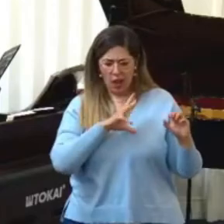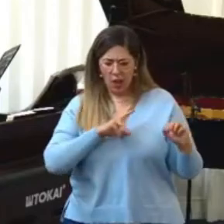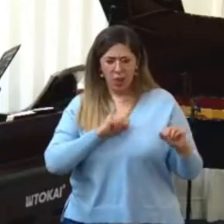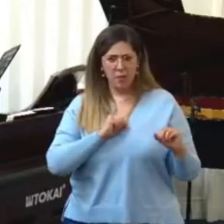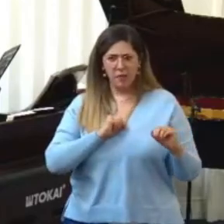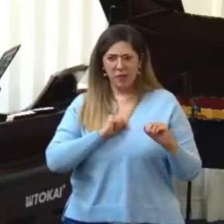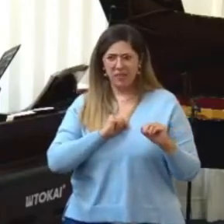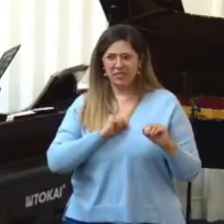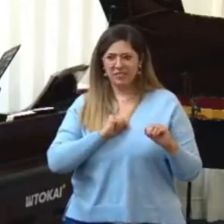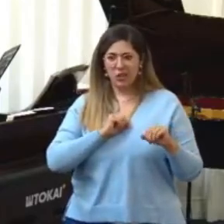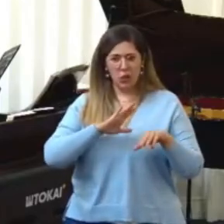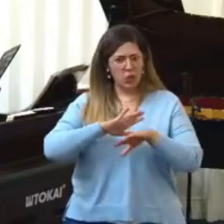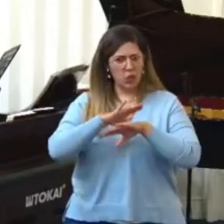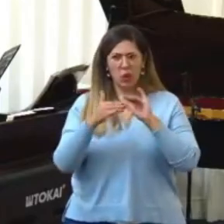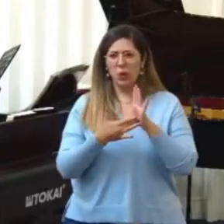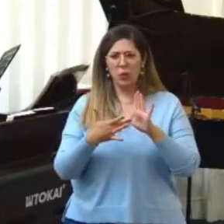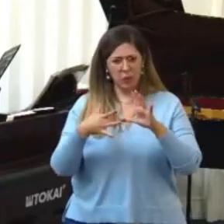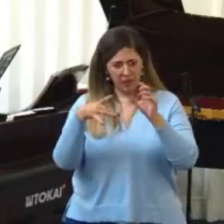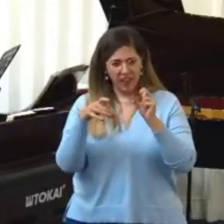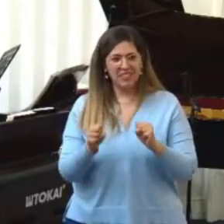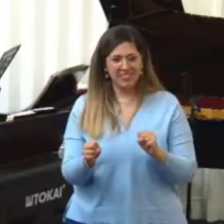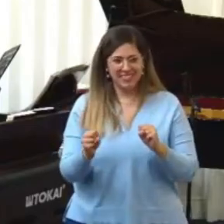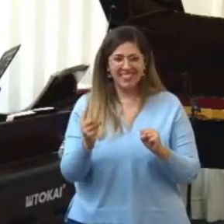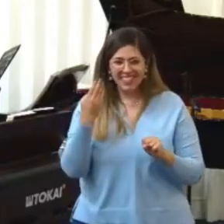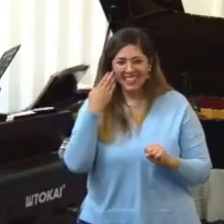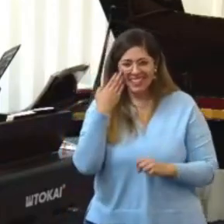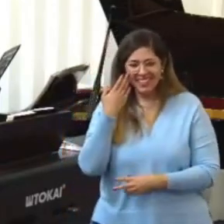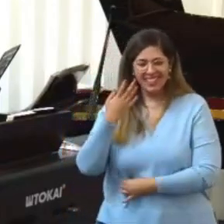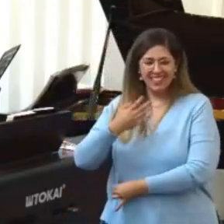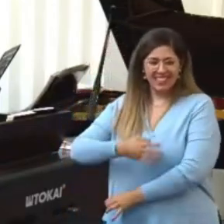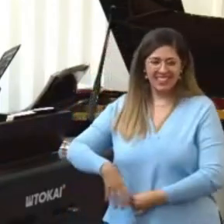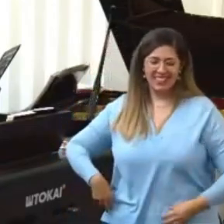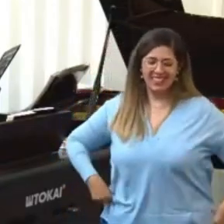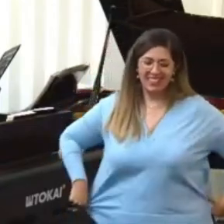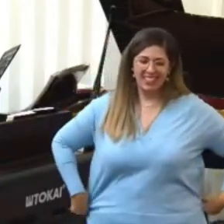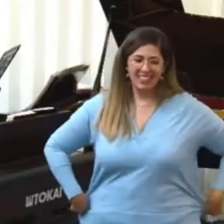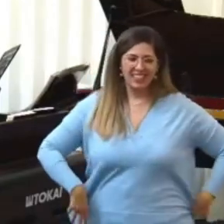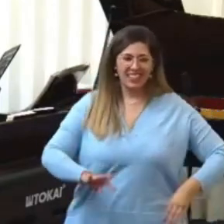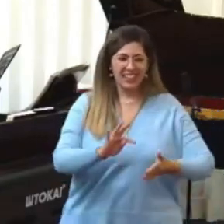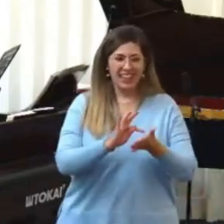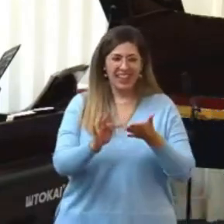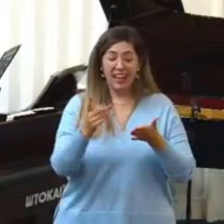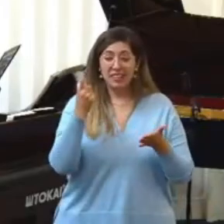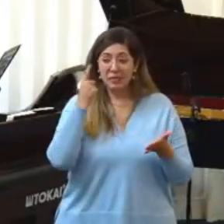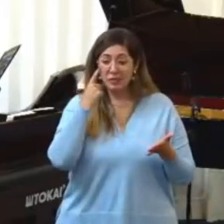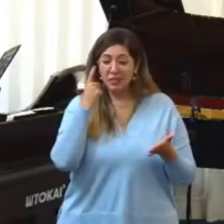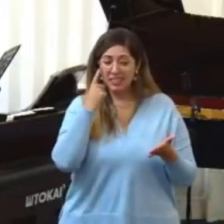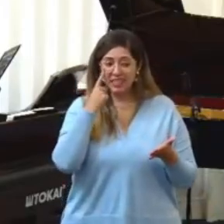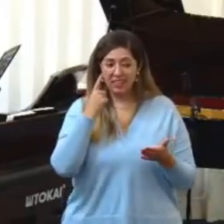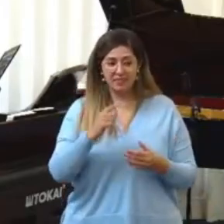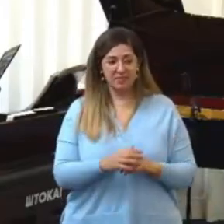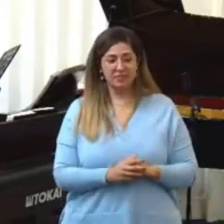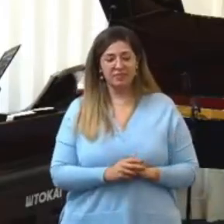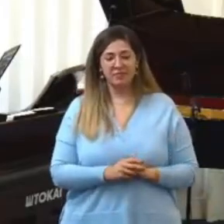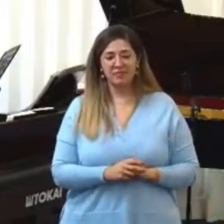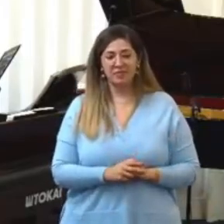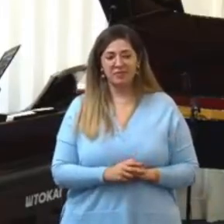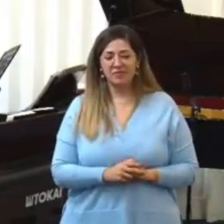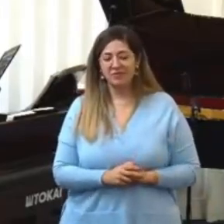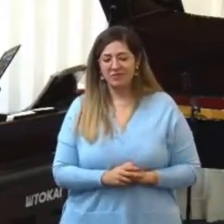tão interessante sobre isso, que me faz pensar. Com o passar do tempo,